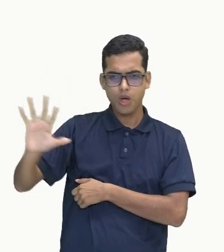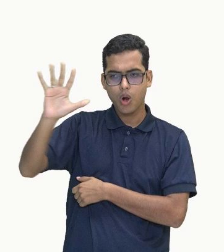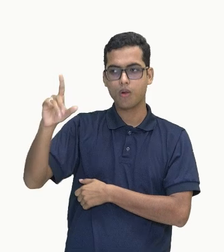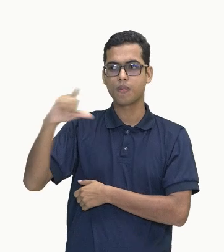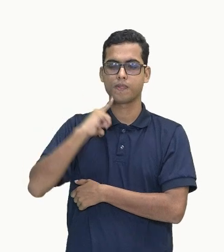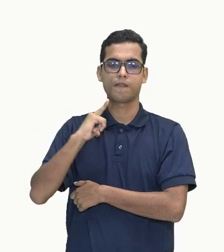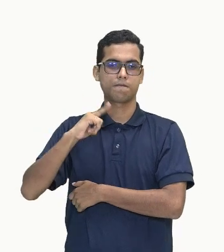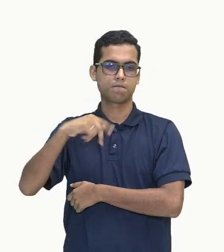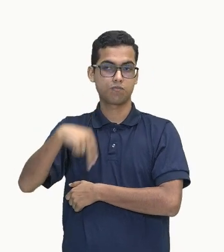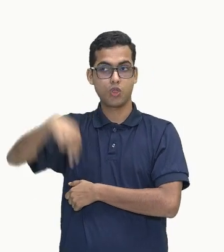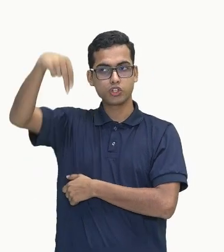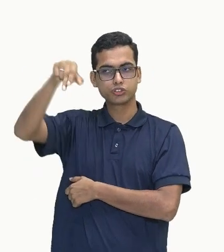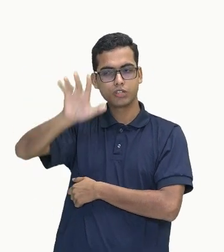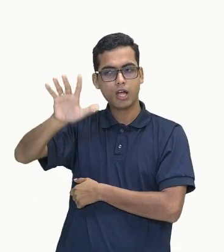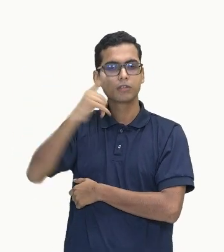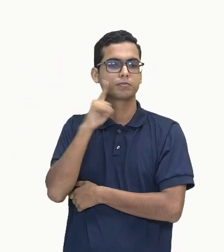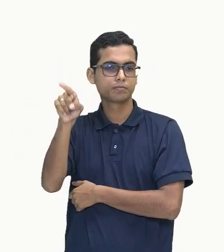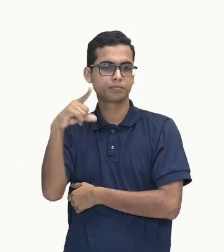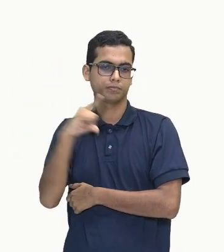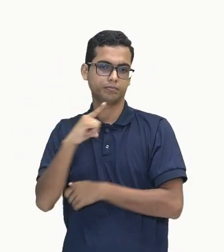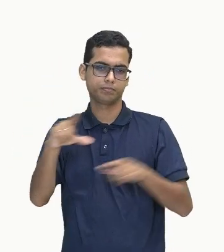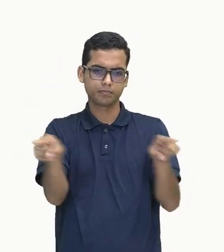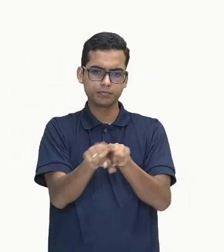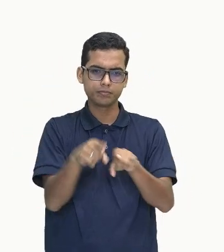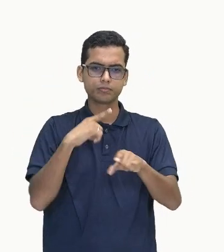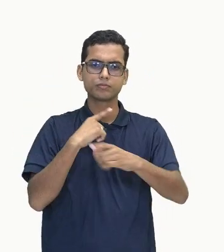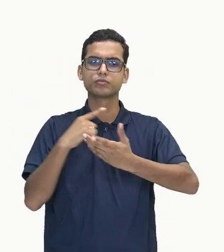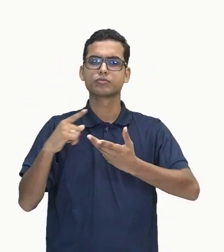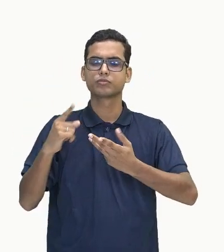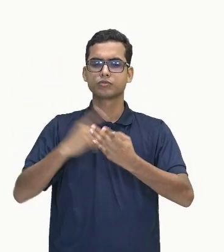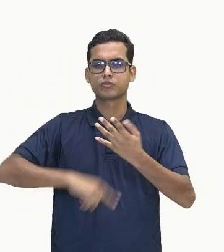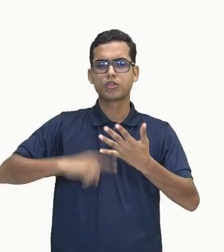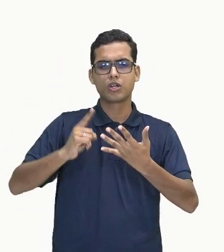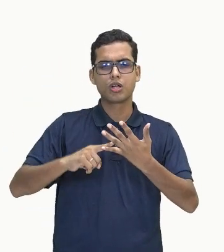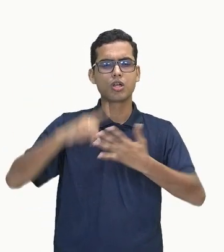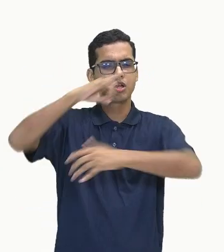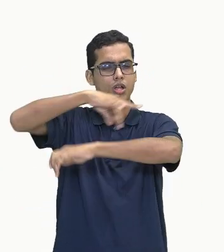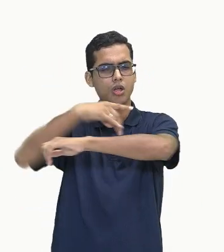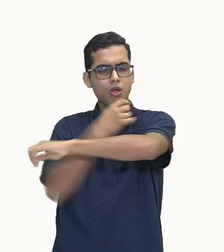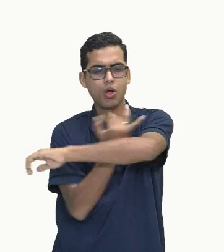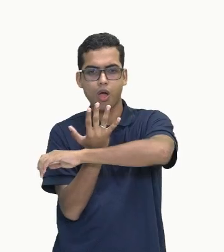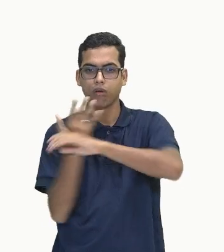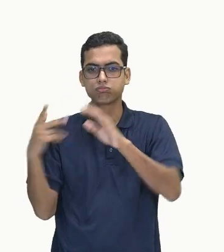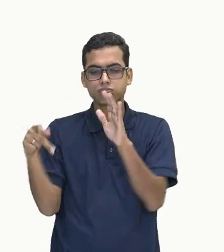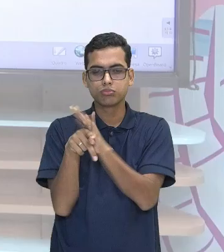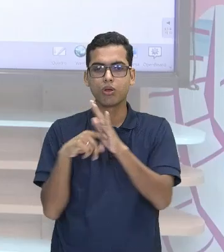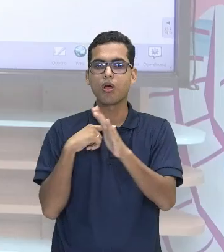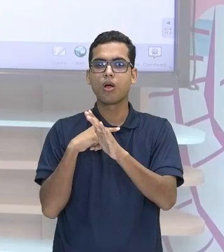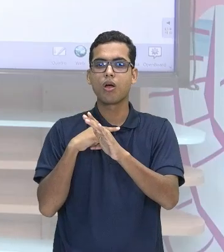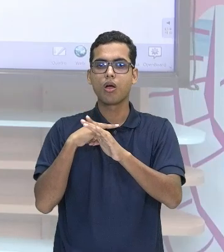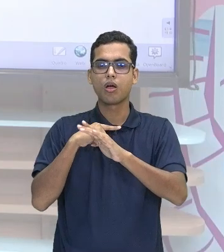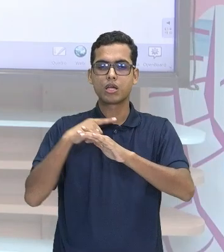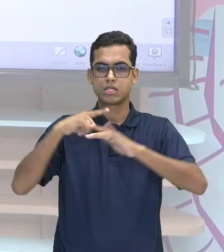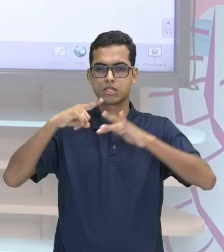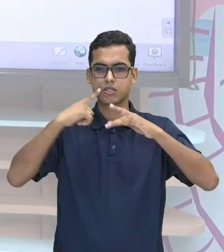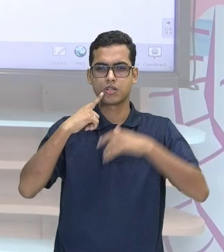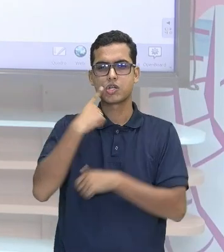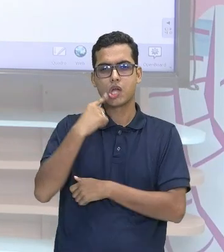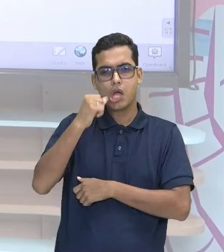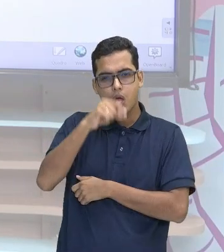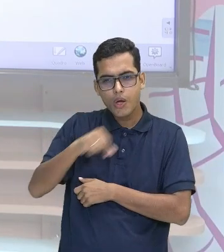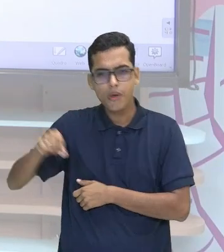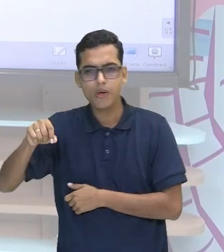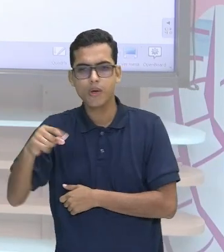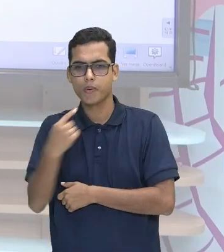principais destaques, e aí que a gente vai observar, né, essas atividades econômicas nessa transição da Idade Medieval